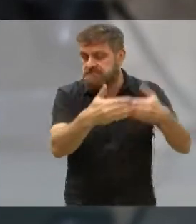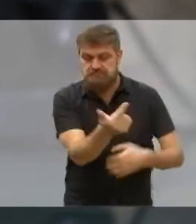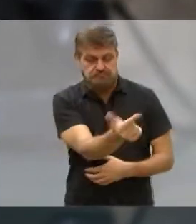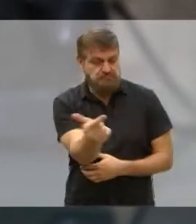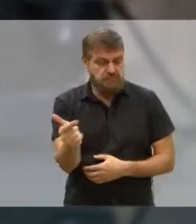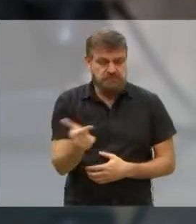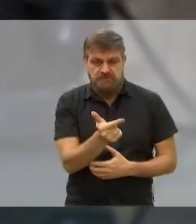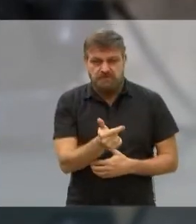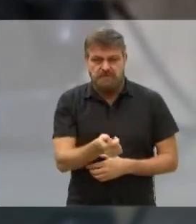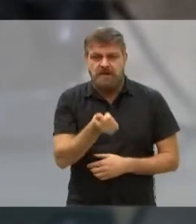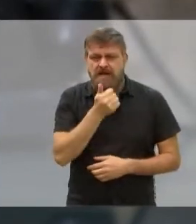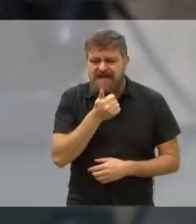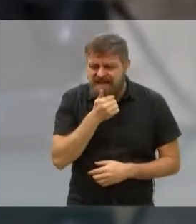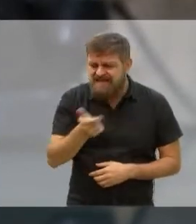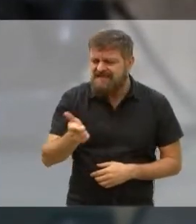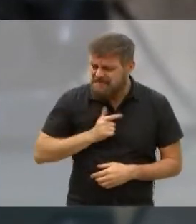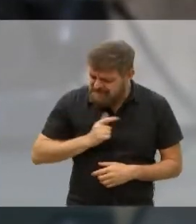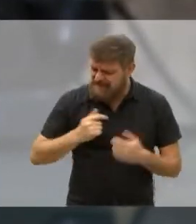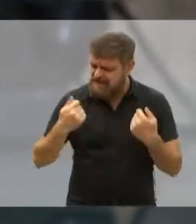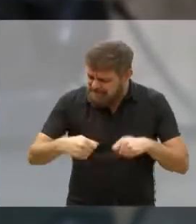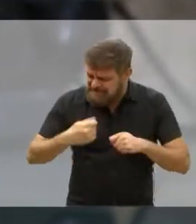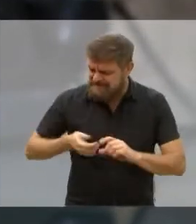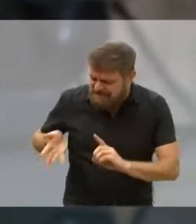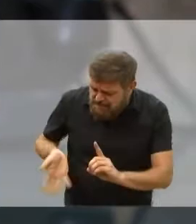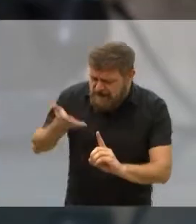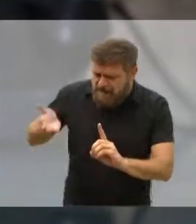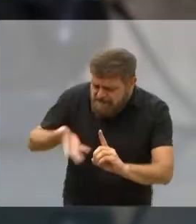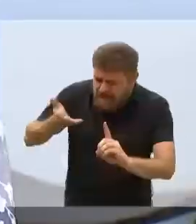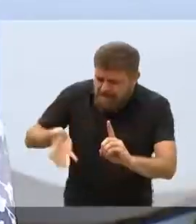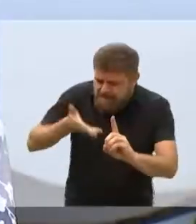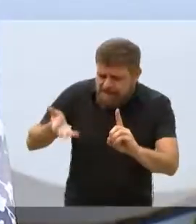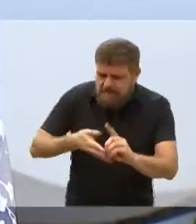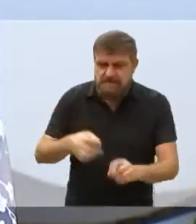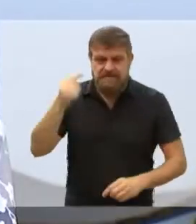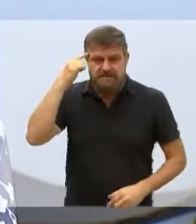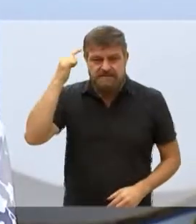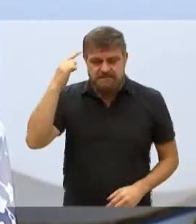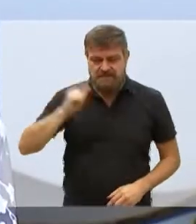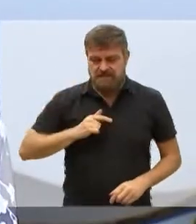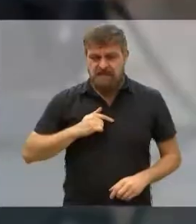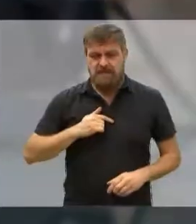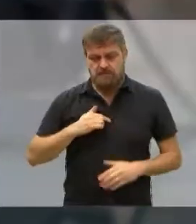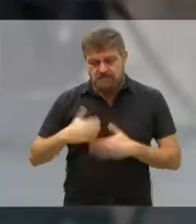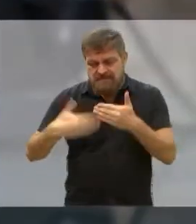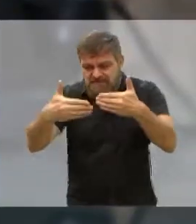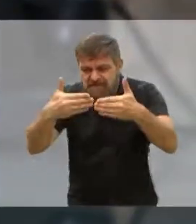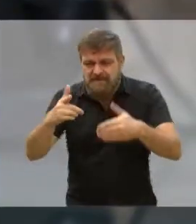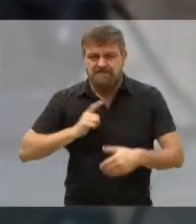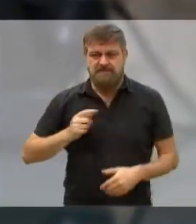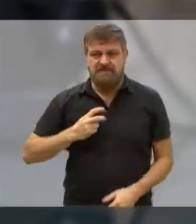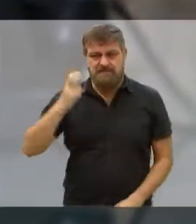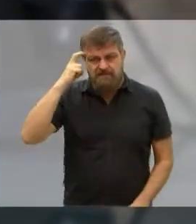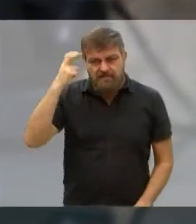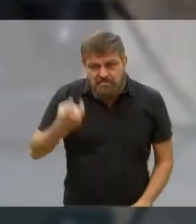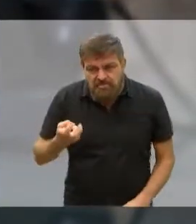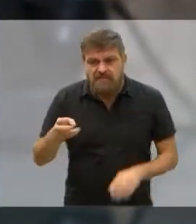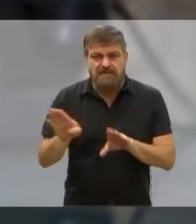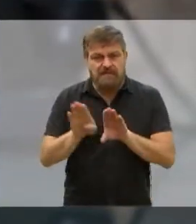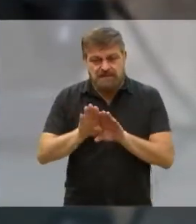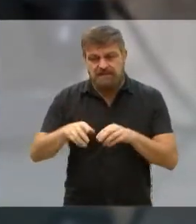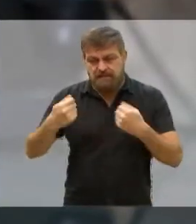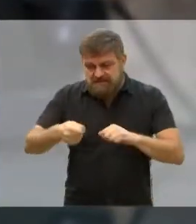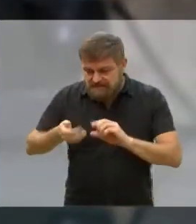de desenvolvimento e eles ainda têm muito a se desenvolver, né? Se a gente pensa no atraso por conta da deficiência